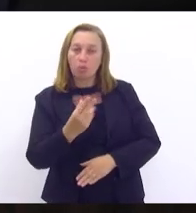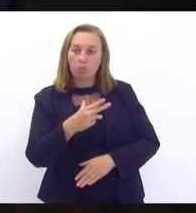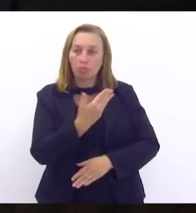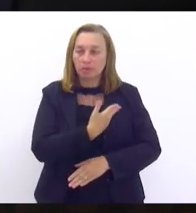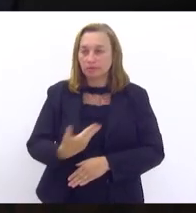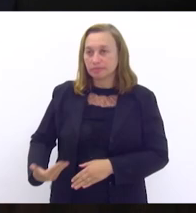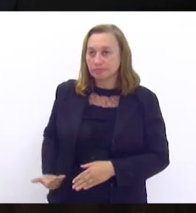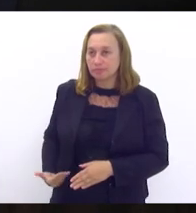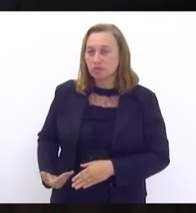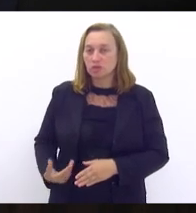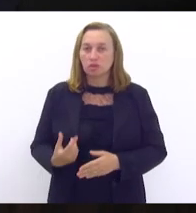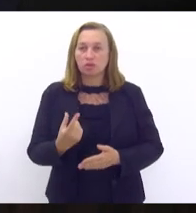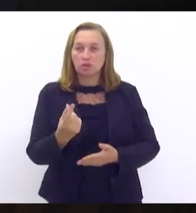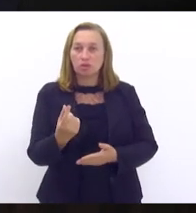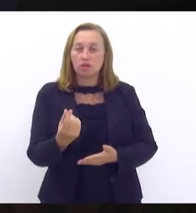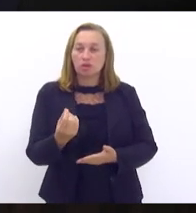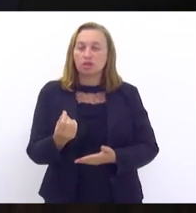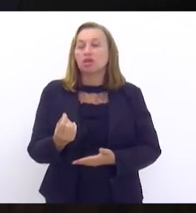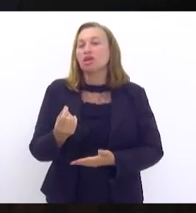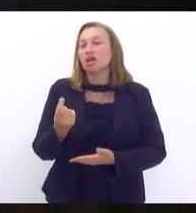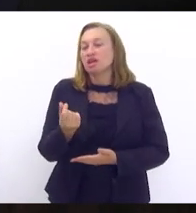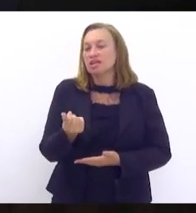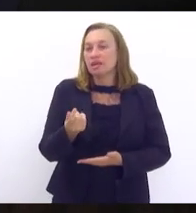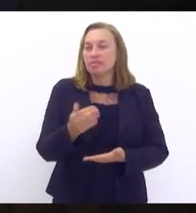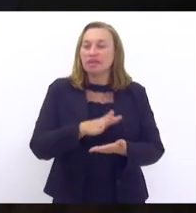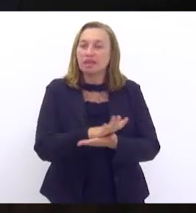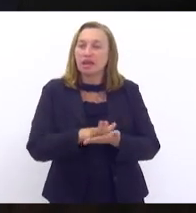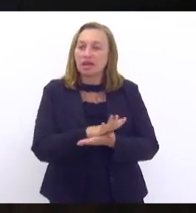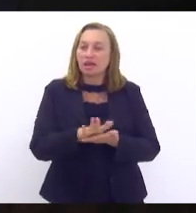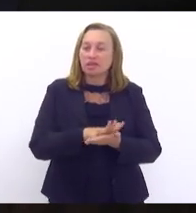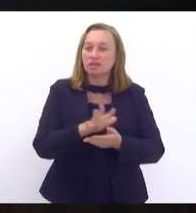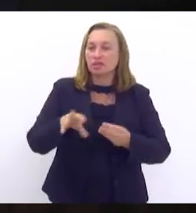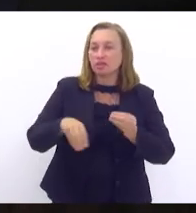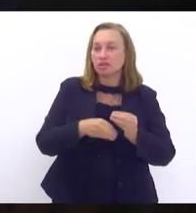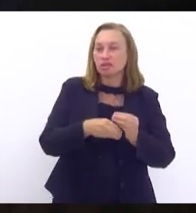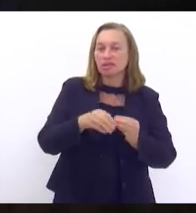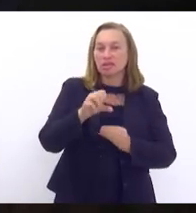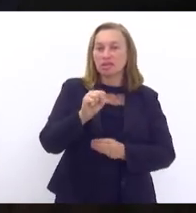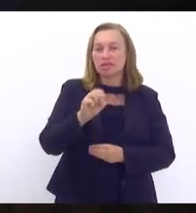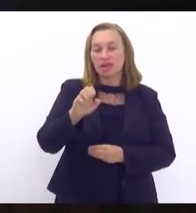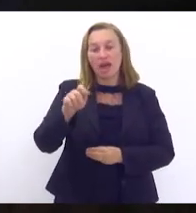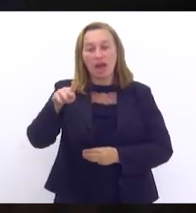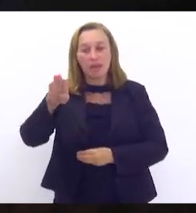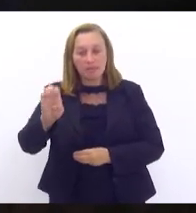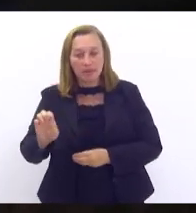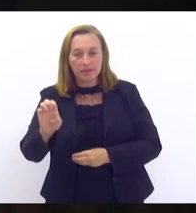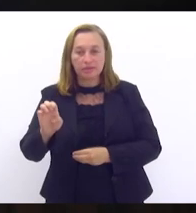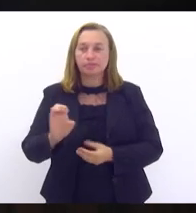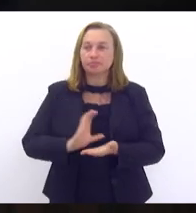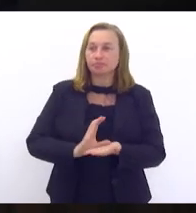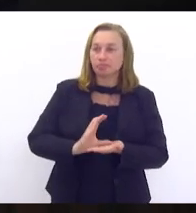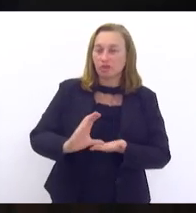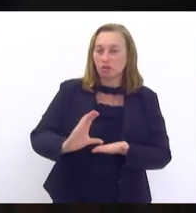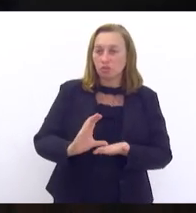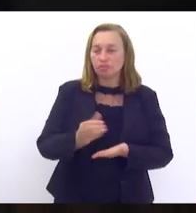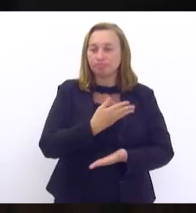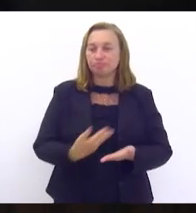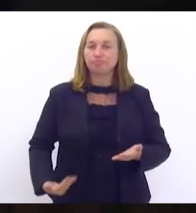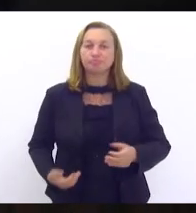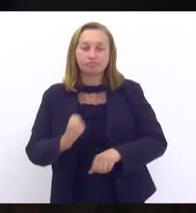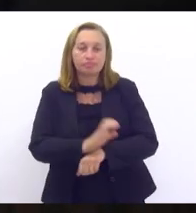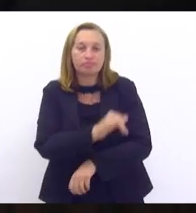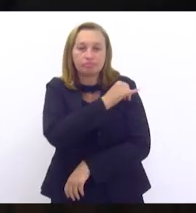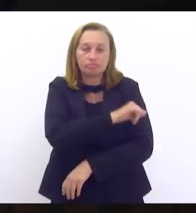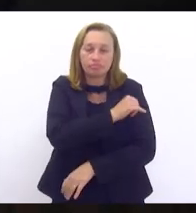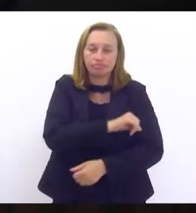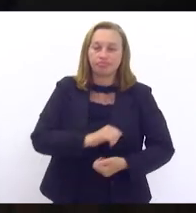fins lucrativos nos programas habitacionais implementados pela SEAB com recursos públicos no âmbito do Estado do Rio